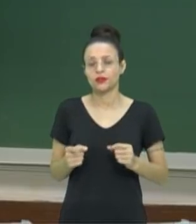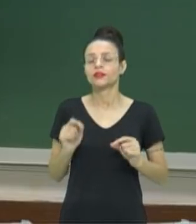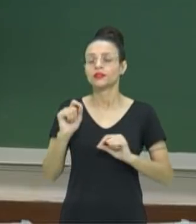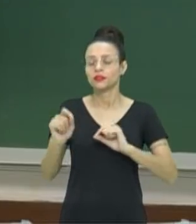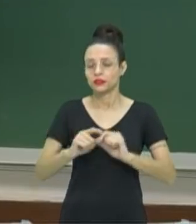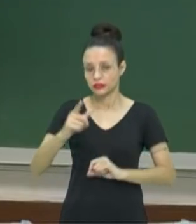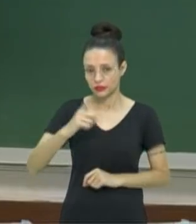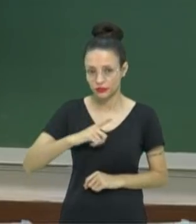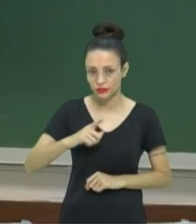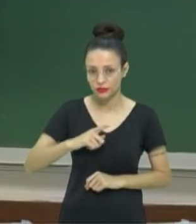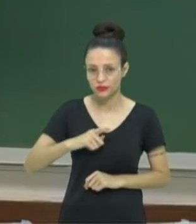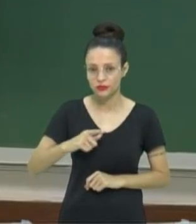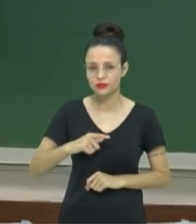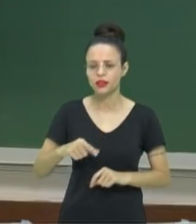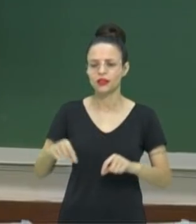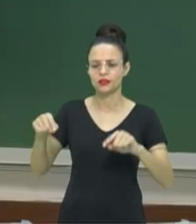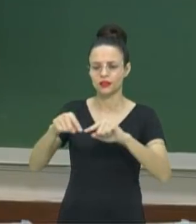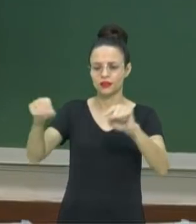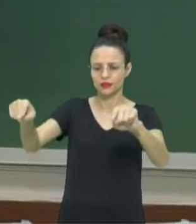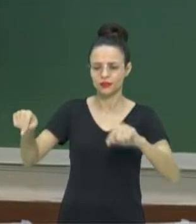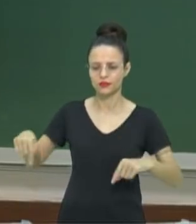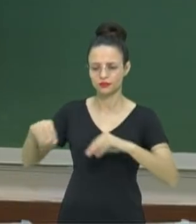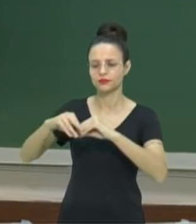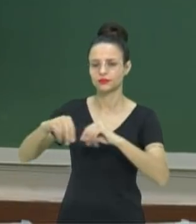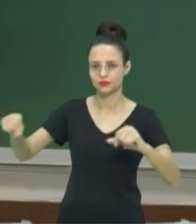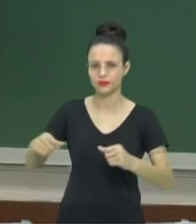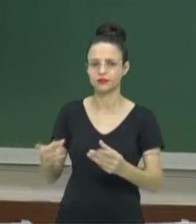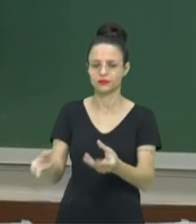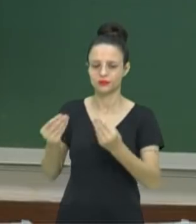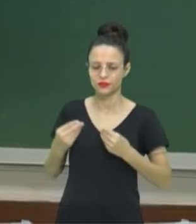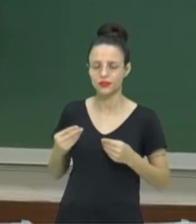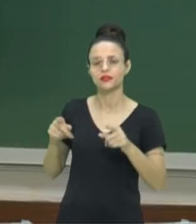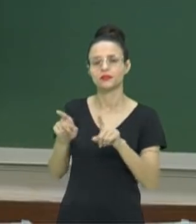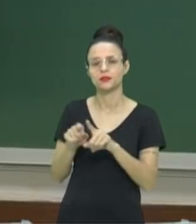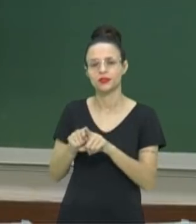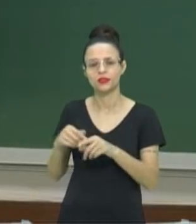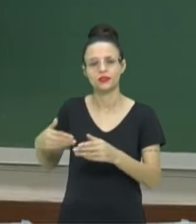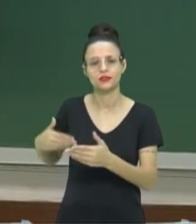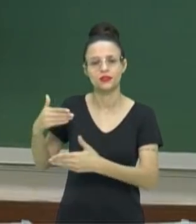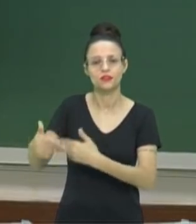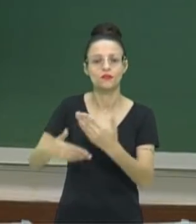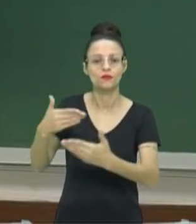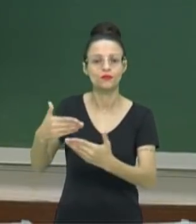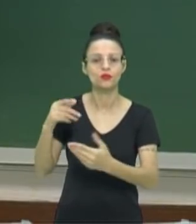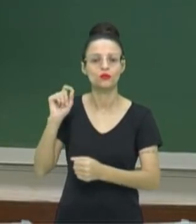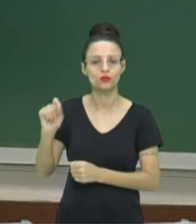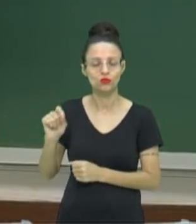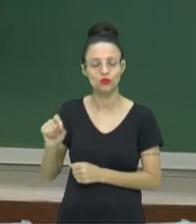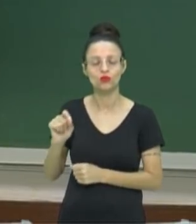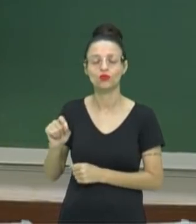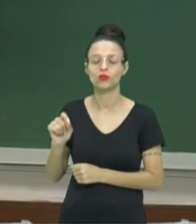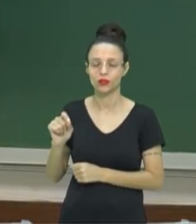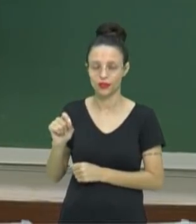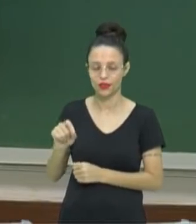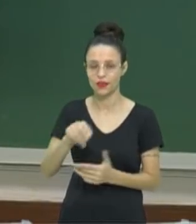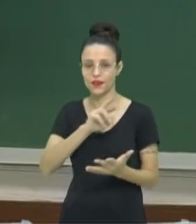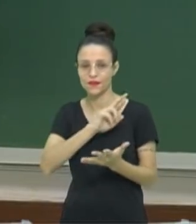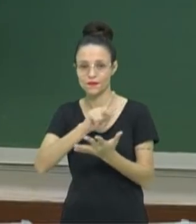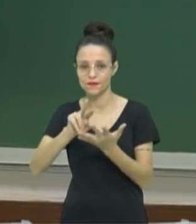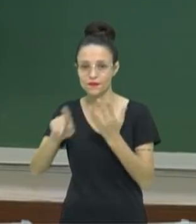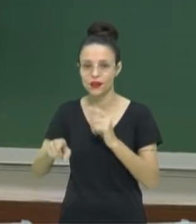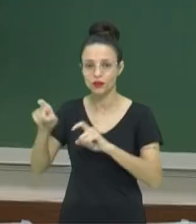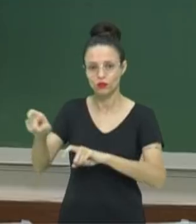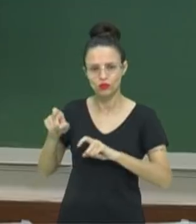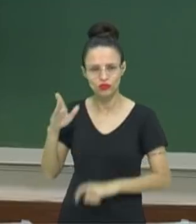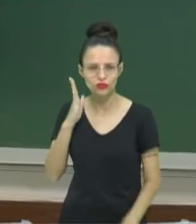lá porções de terras, né, glebas de terra, onde eles vão desenvolver as policulturas. Nós já sabemos o